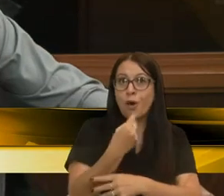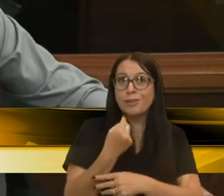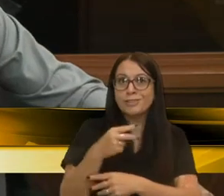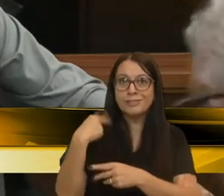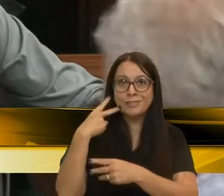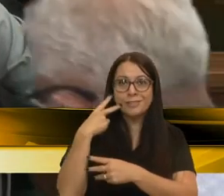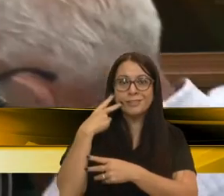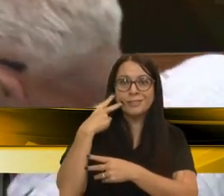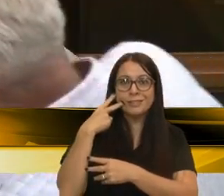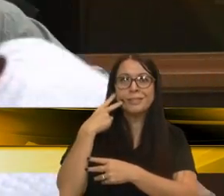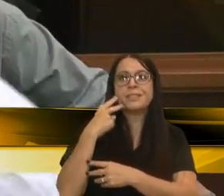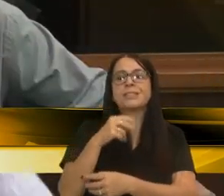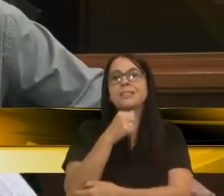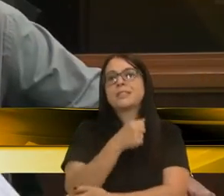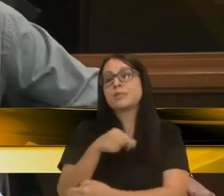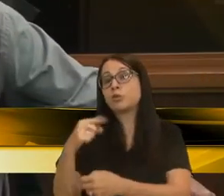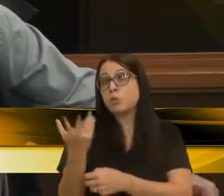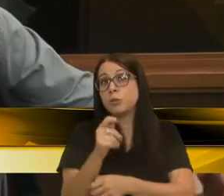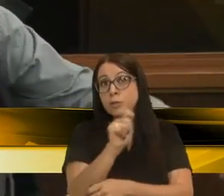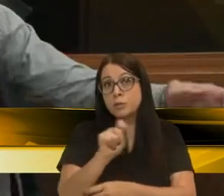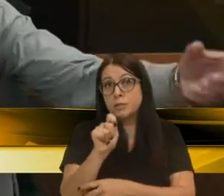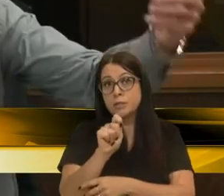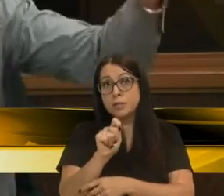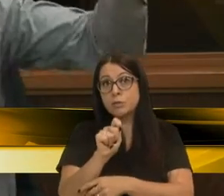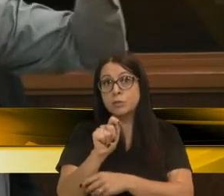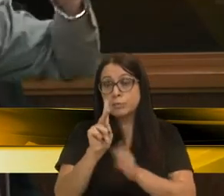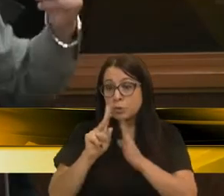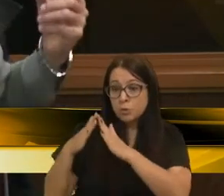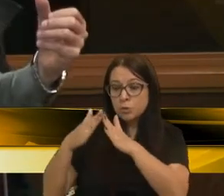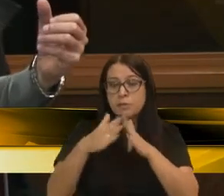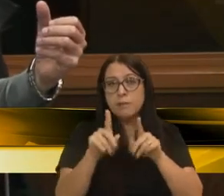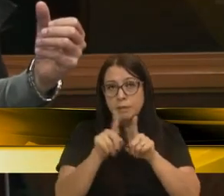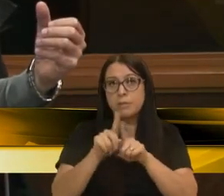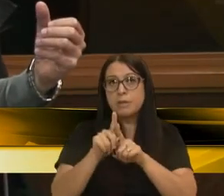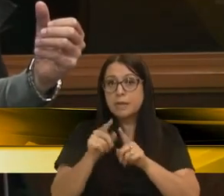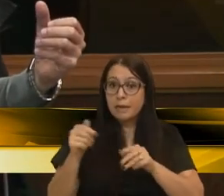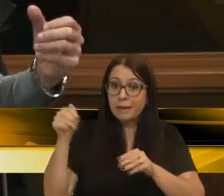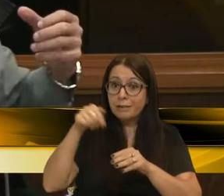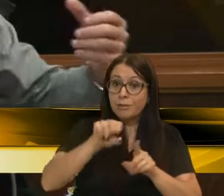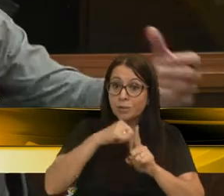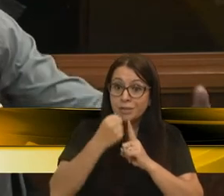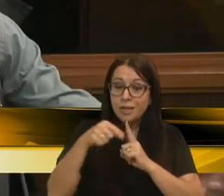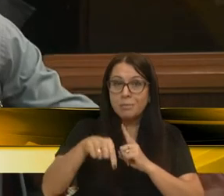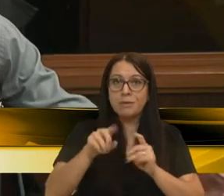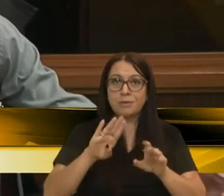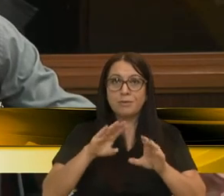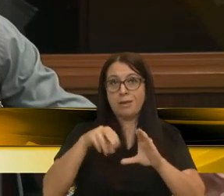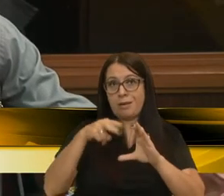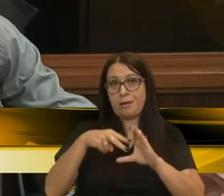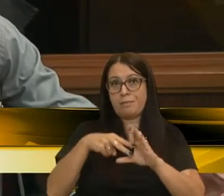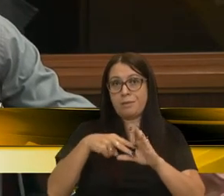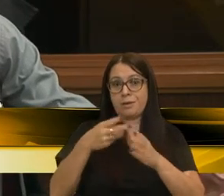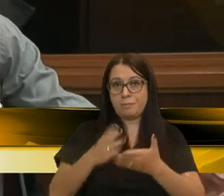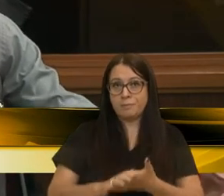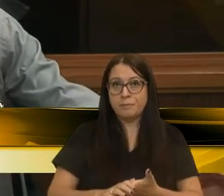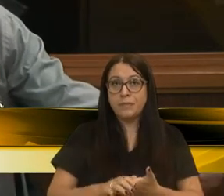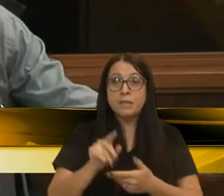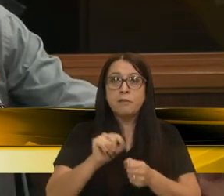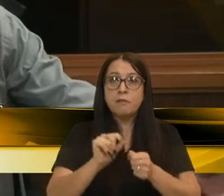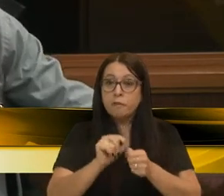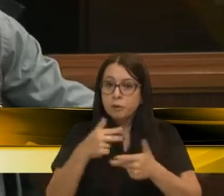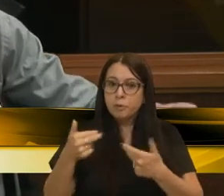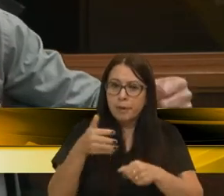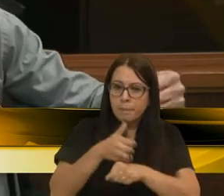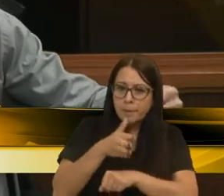posicionar, as ações de moradores vão se posicionar. É um projeto que traz a sociedade para dentro da Câmara, porque é de interesse da sociedade, né? Faz com que